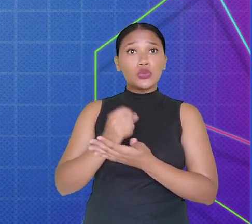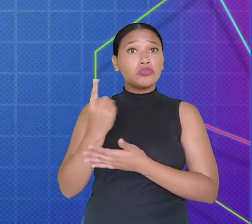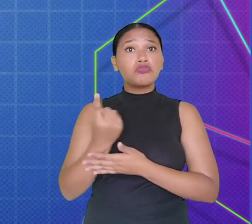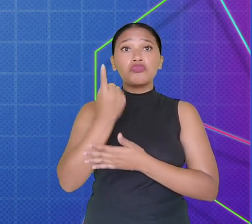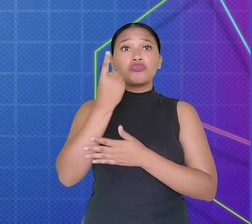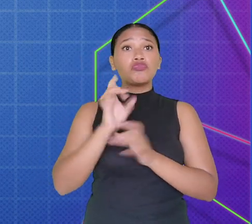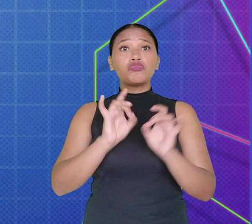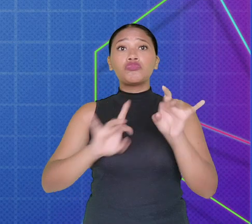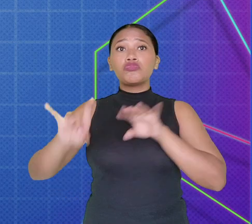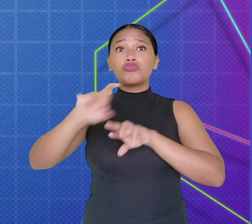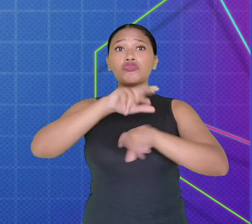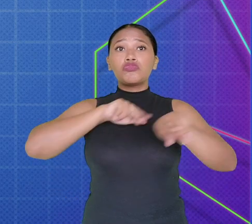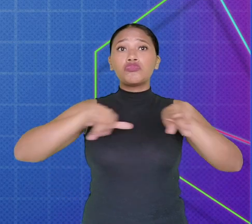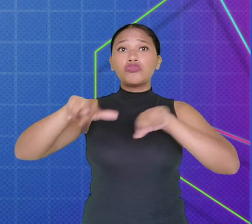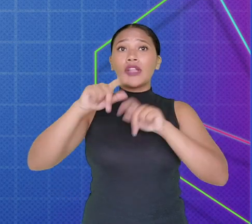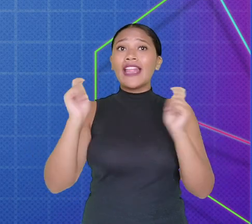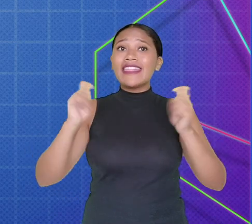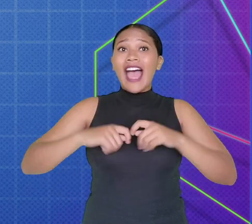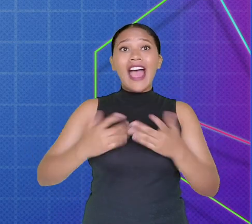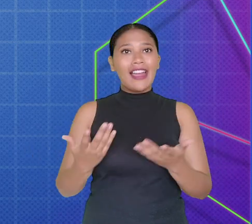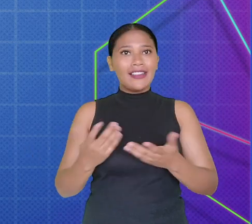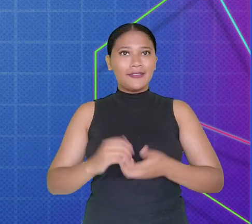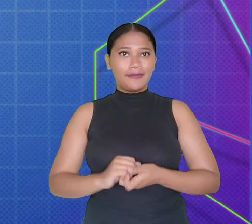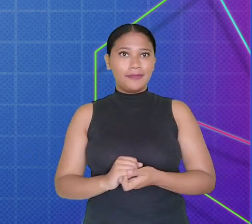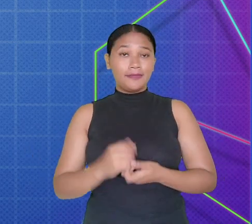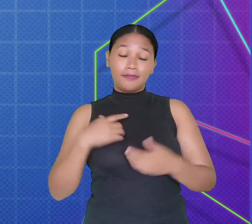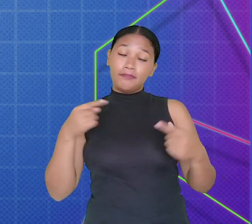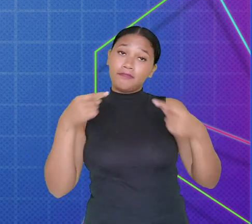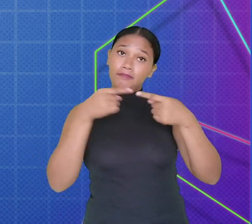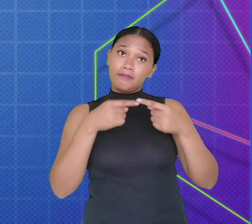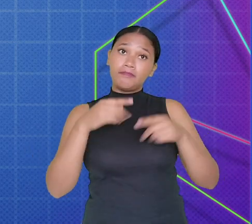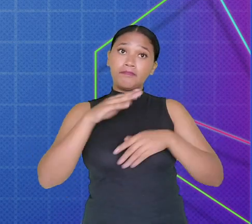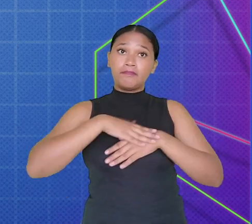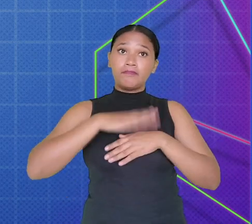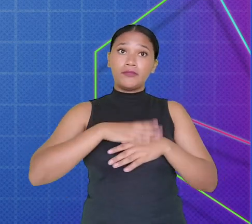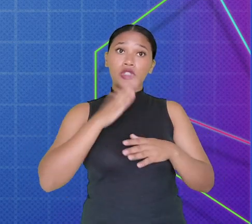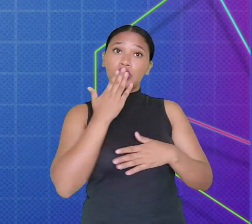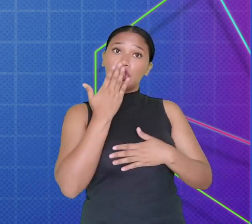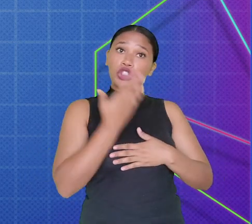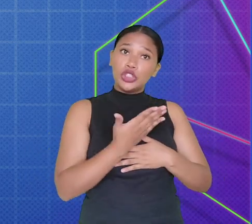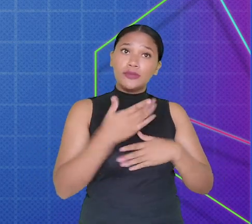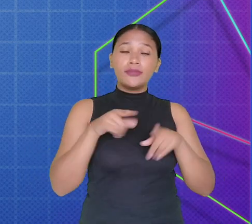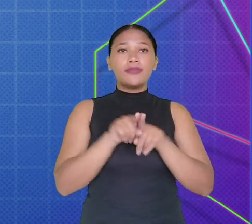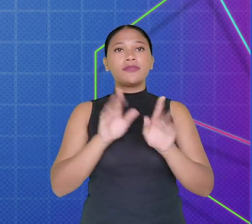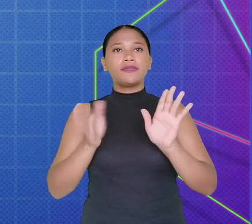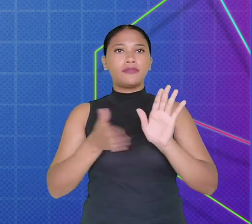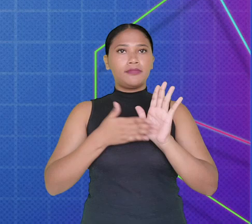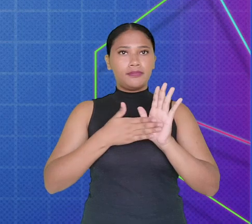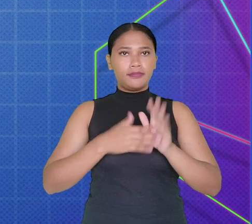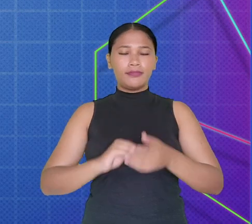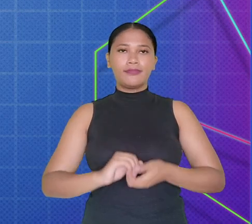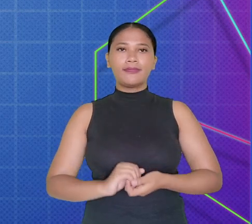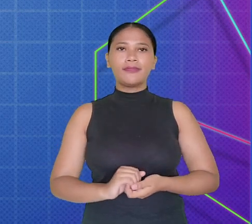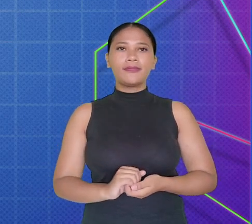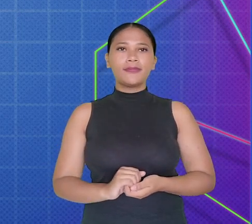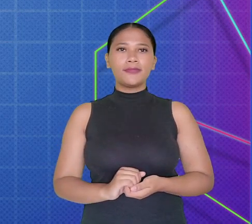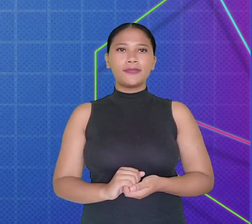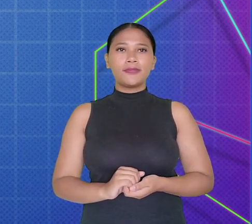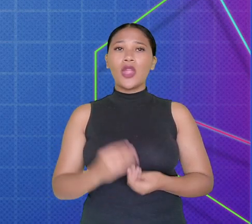é único e pode ter diferentes formas de implementar essas mecânicas, de acordo com seu próprio estilo e propósito.